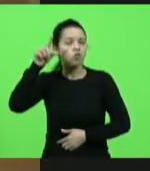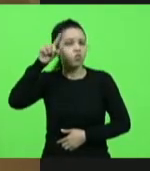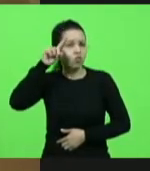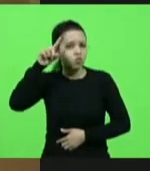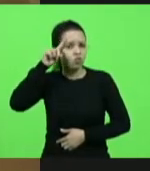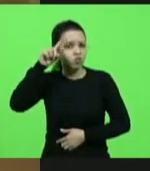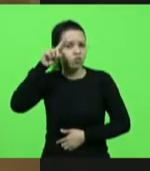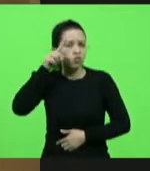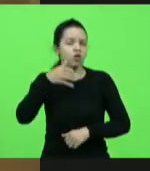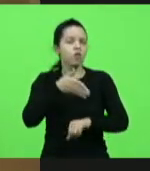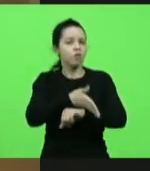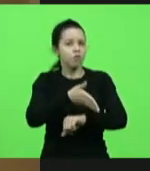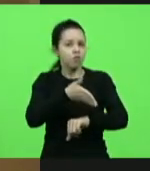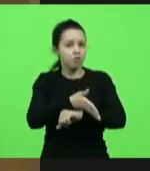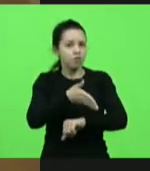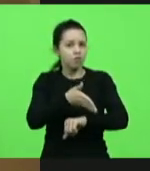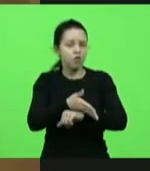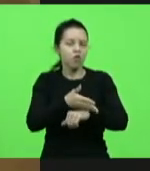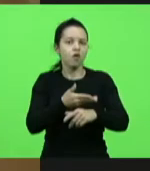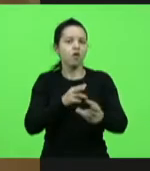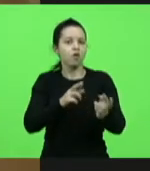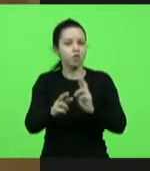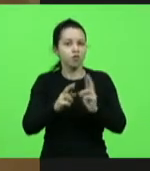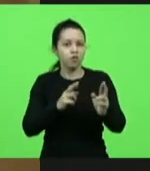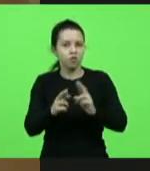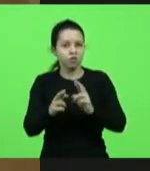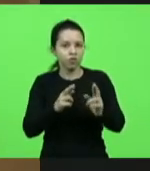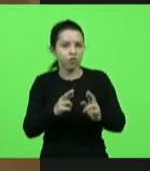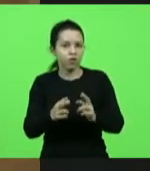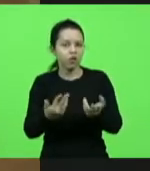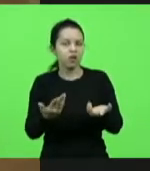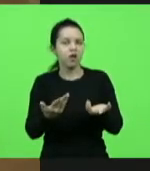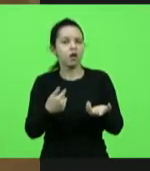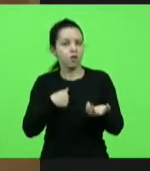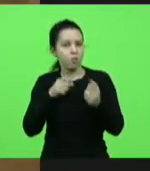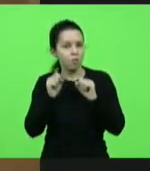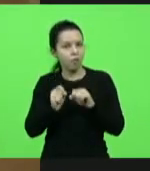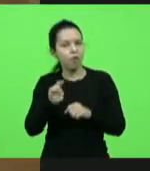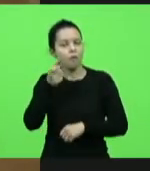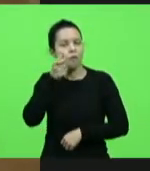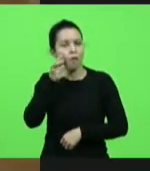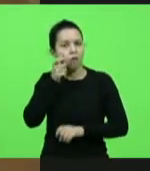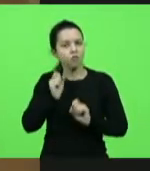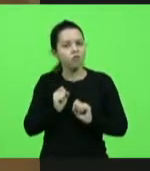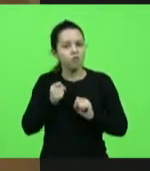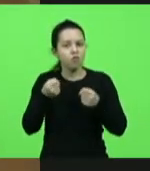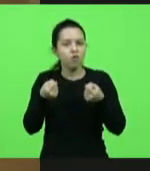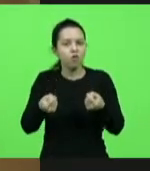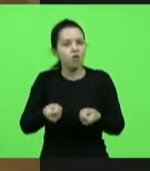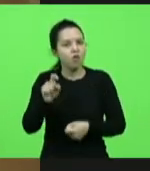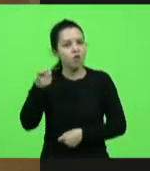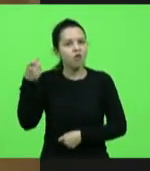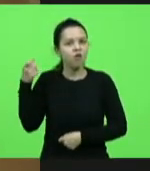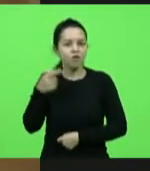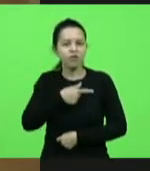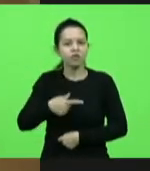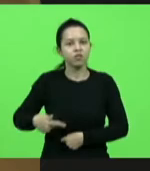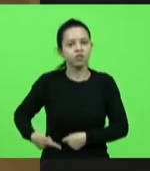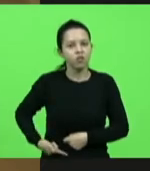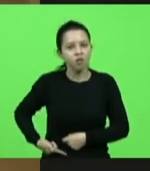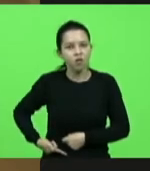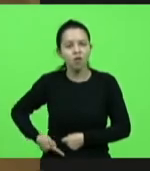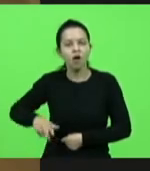aqui nessa rodovia e pude acompanhar o esforço do ex-governador Raimundo